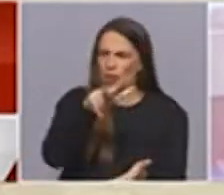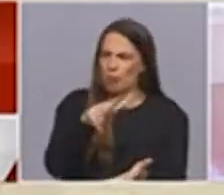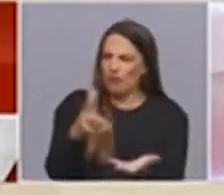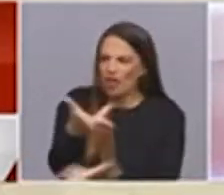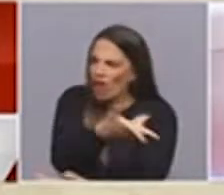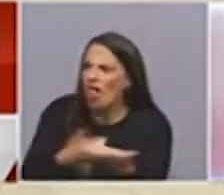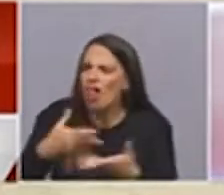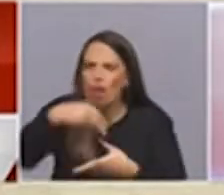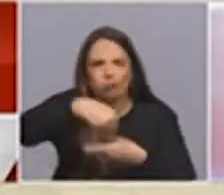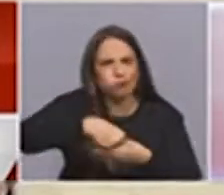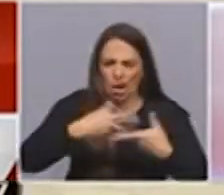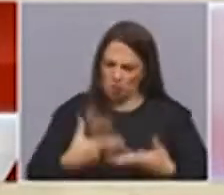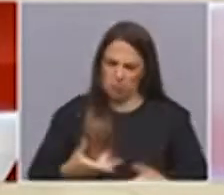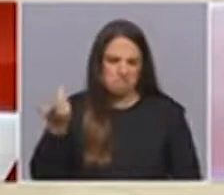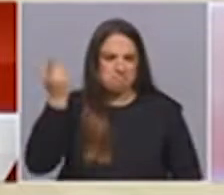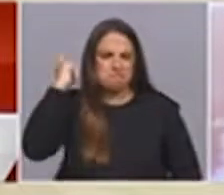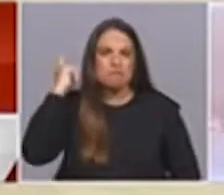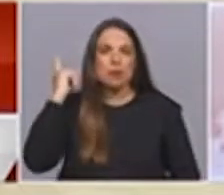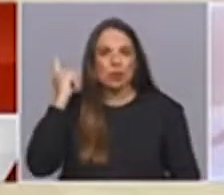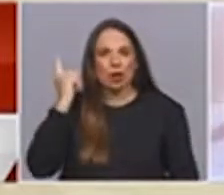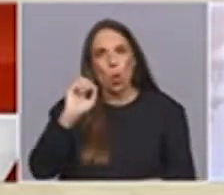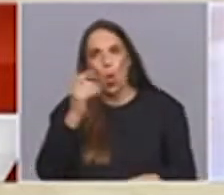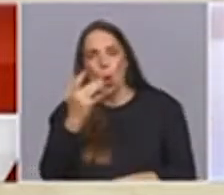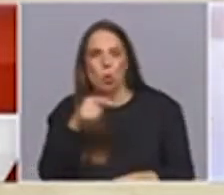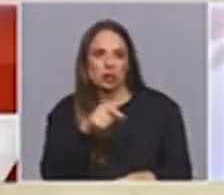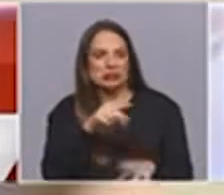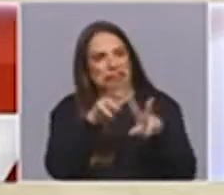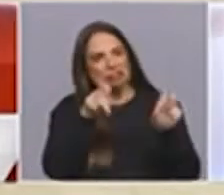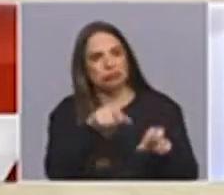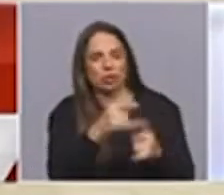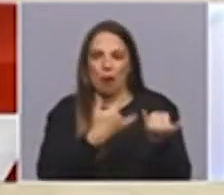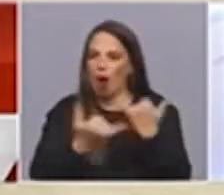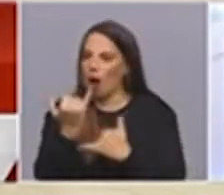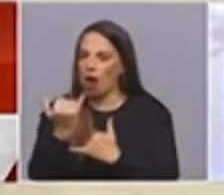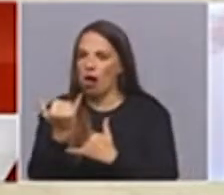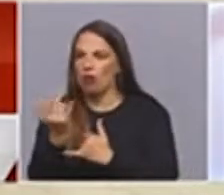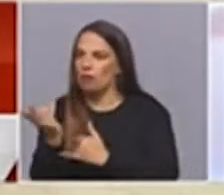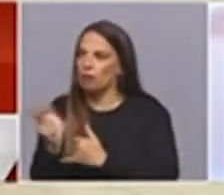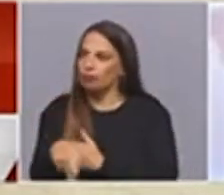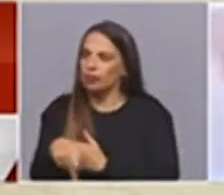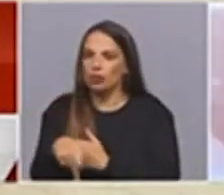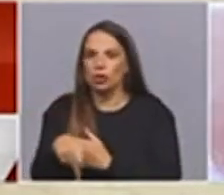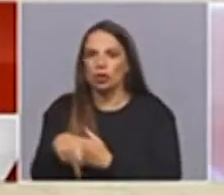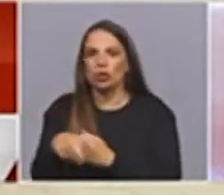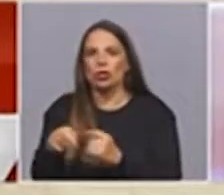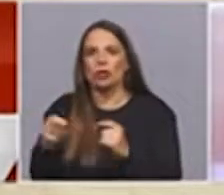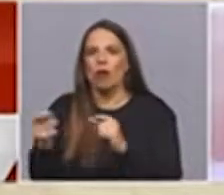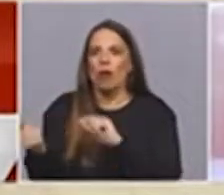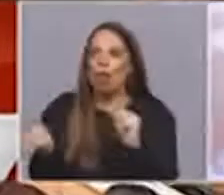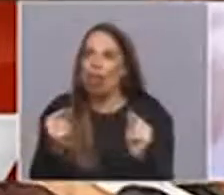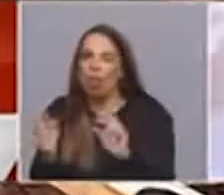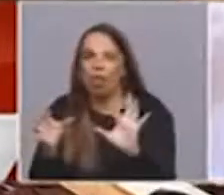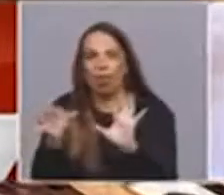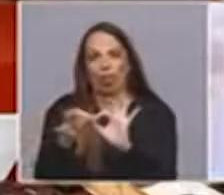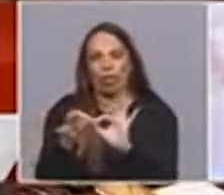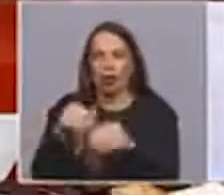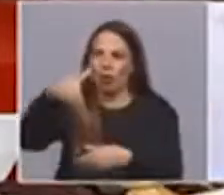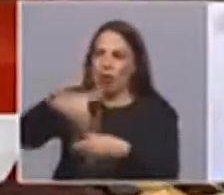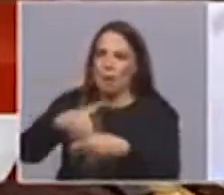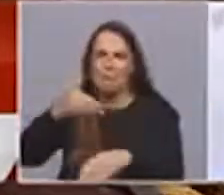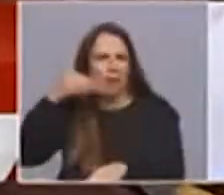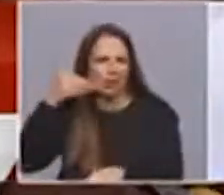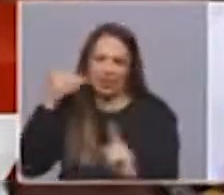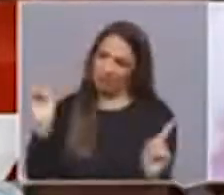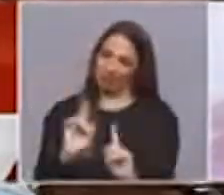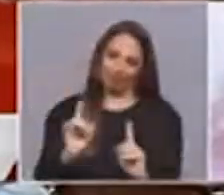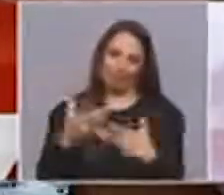seu conteúdo, nem de substituir essa discussão pela precipitação de uma discussão sobre eleições antecipadas. Foi isso exatamente que dissemos ao Sr. Presidente da